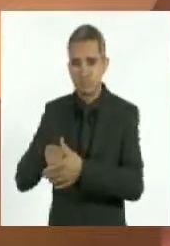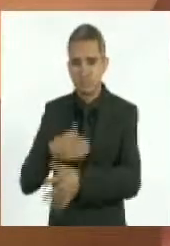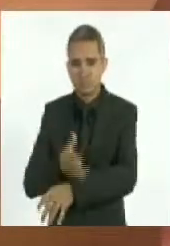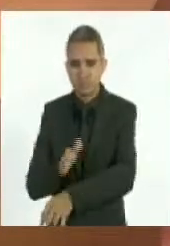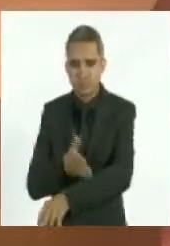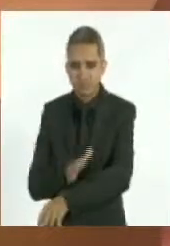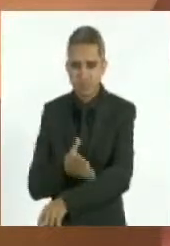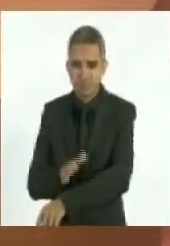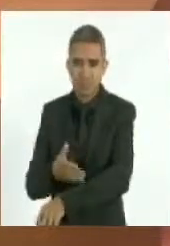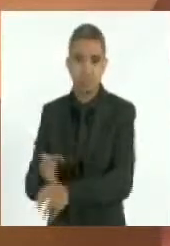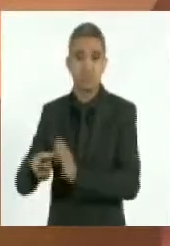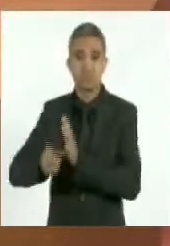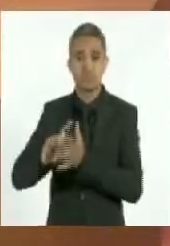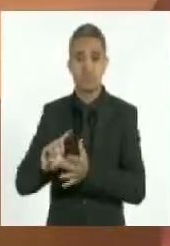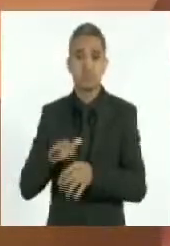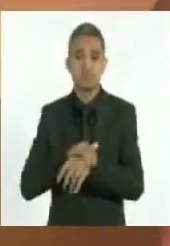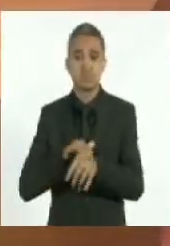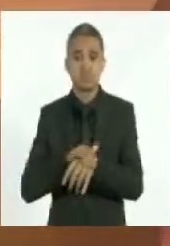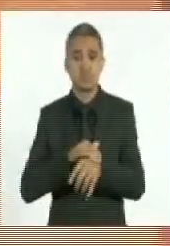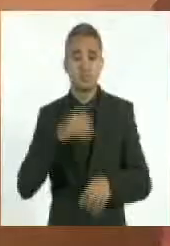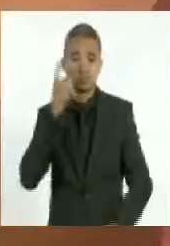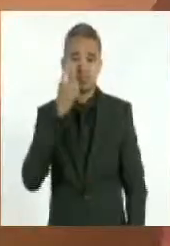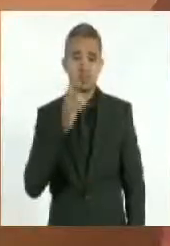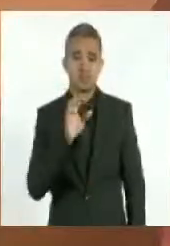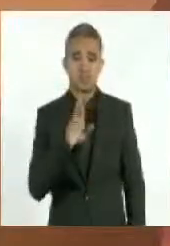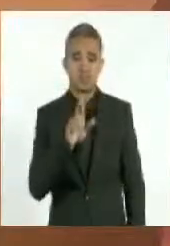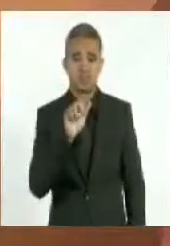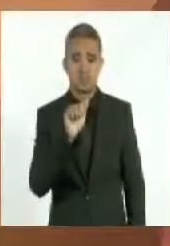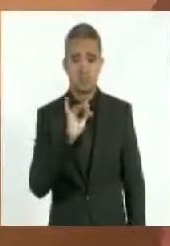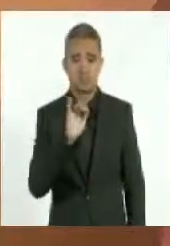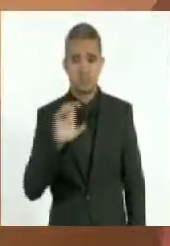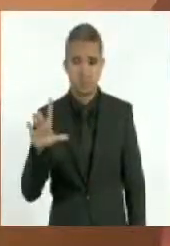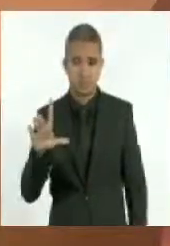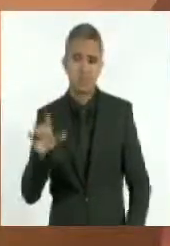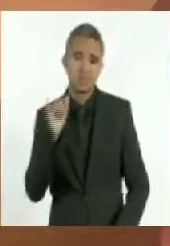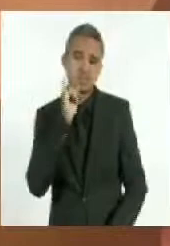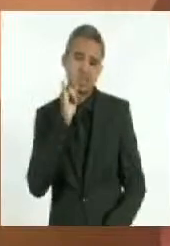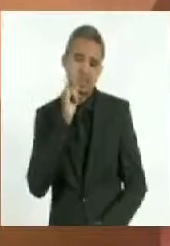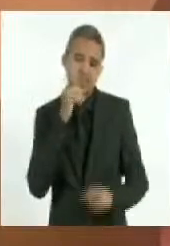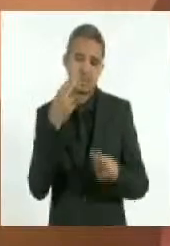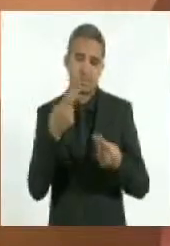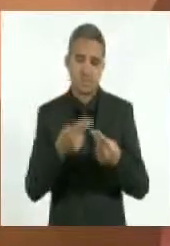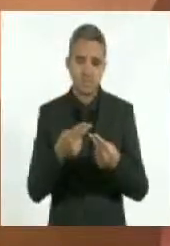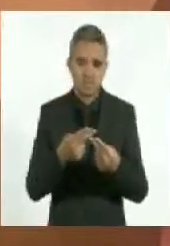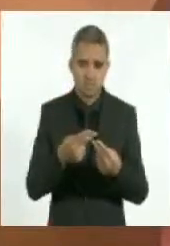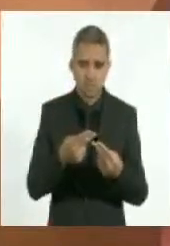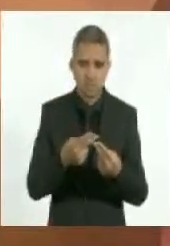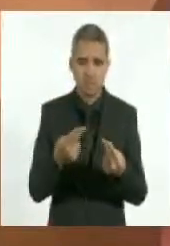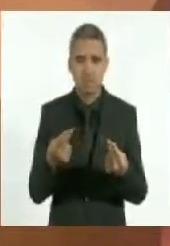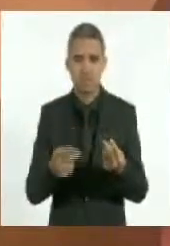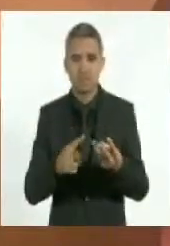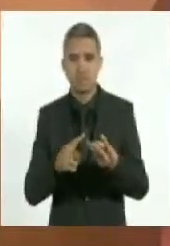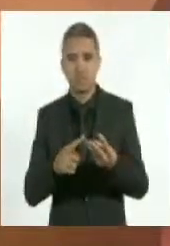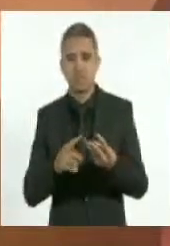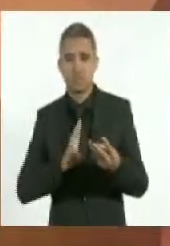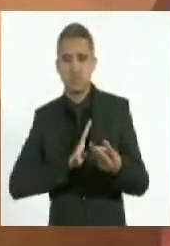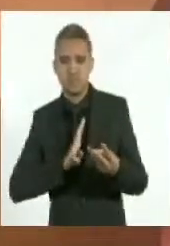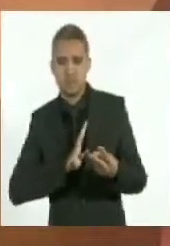com o nobre deputado Rafael Leitor, por exemplo, em Timon, em cidades pilotos, deputado, Timon,